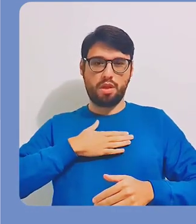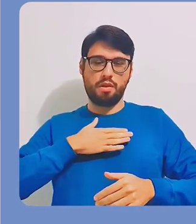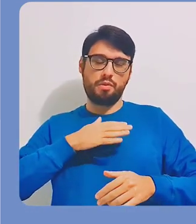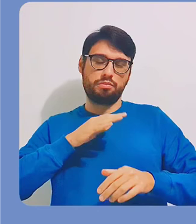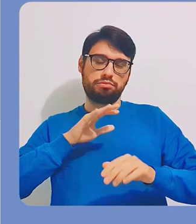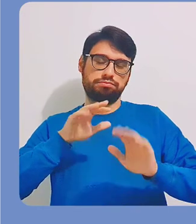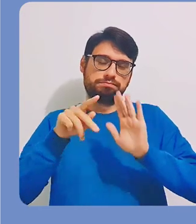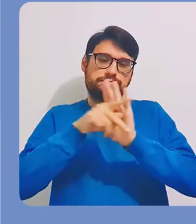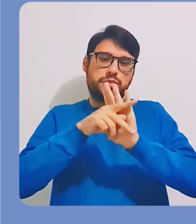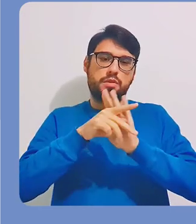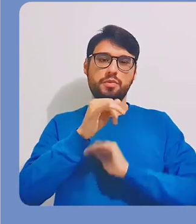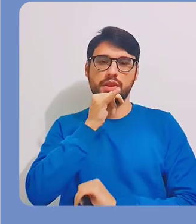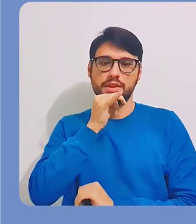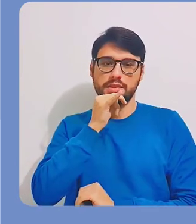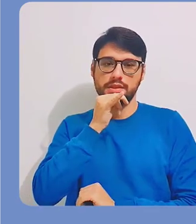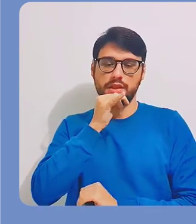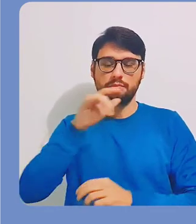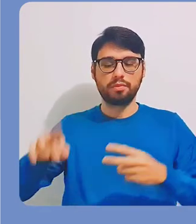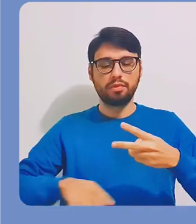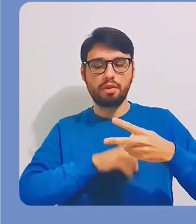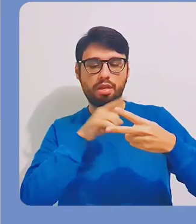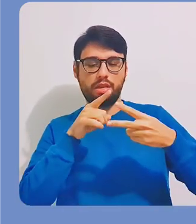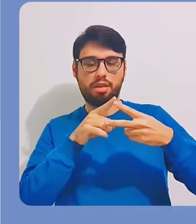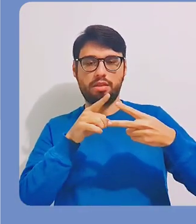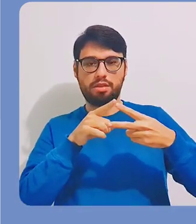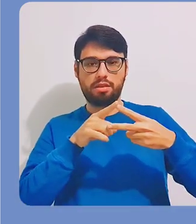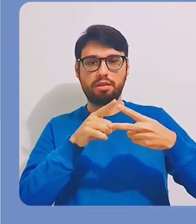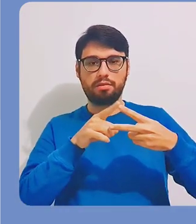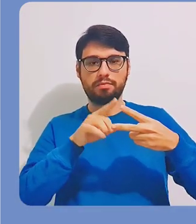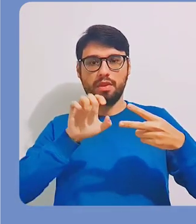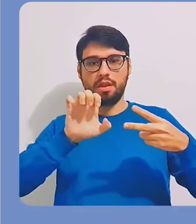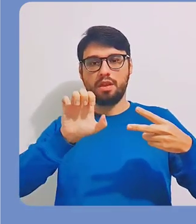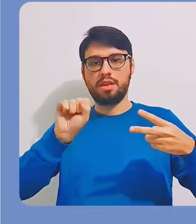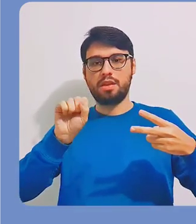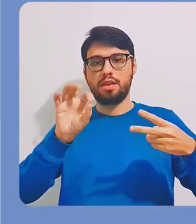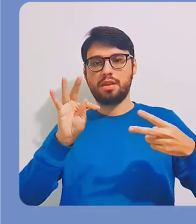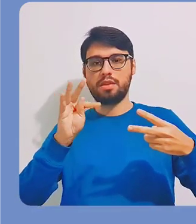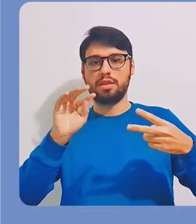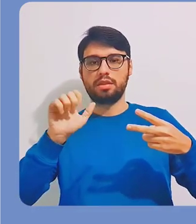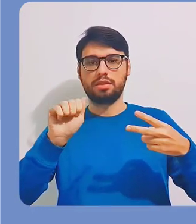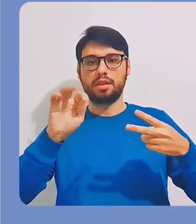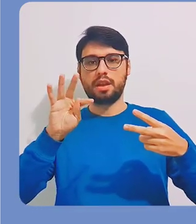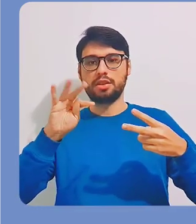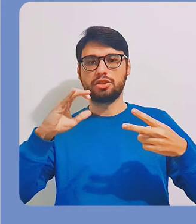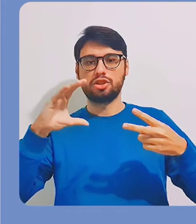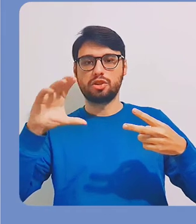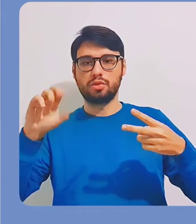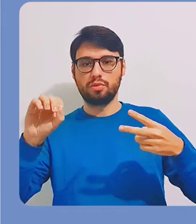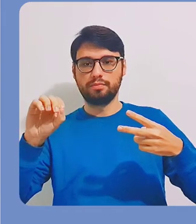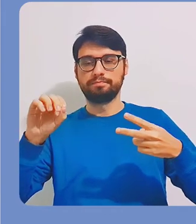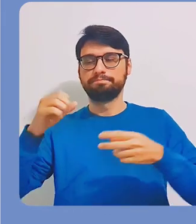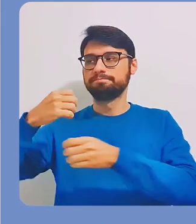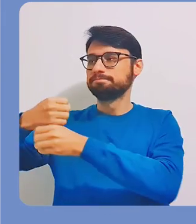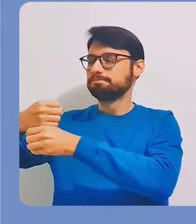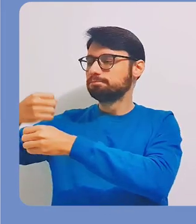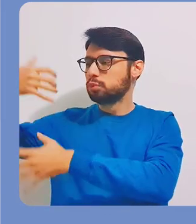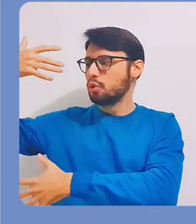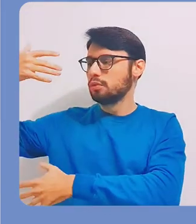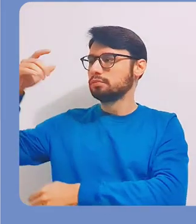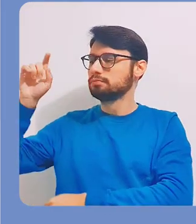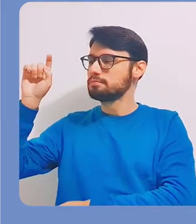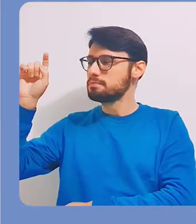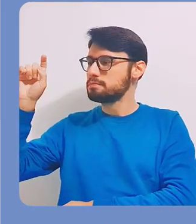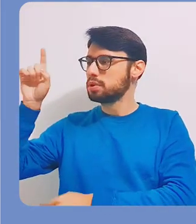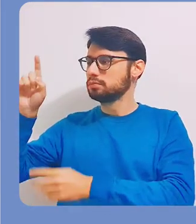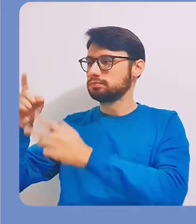evento, a gente vai criar então a configuração como um site estático. Para fazer isso, no